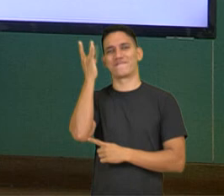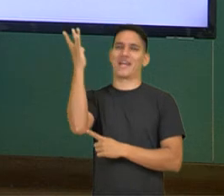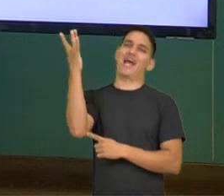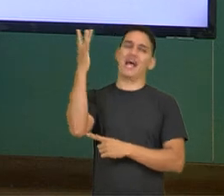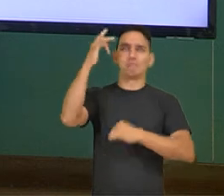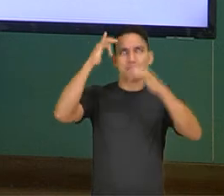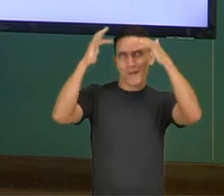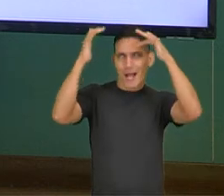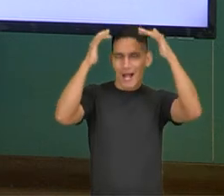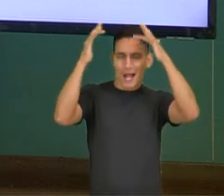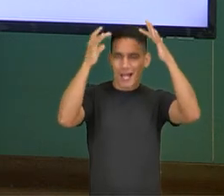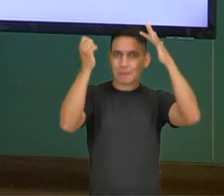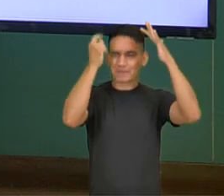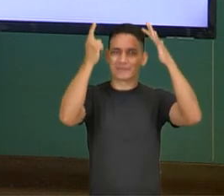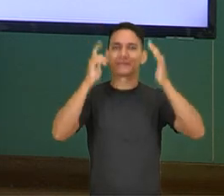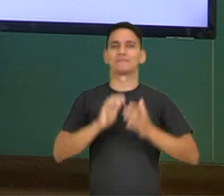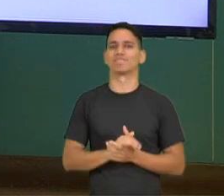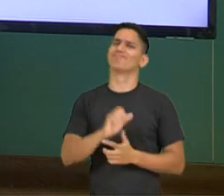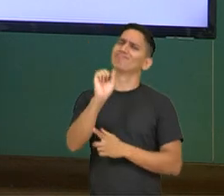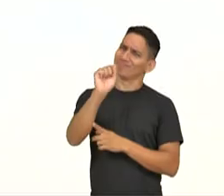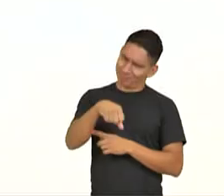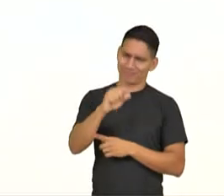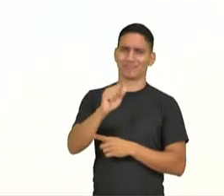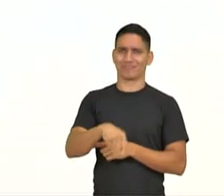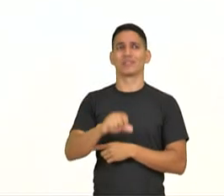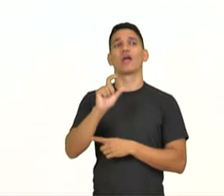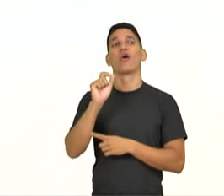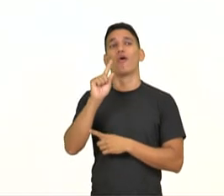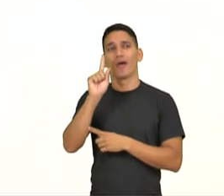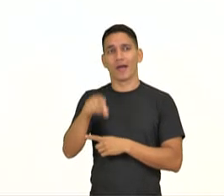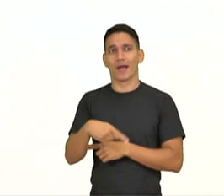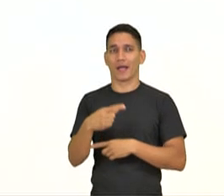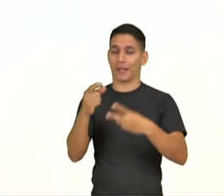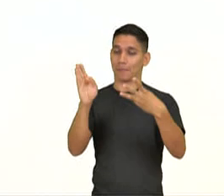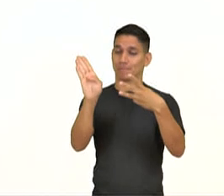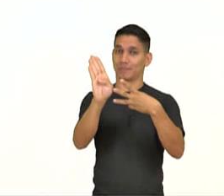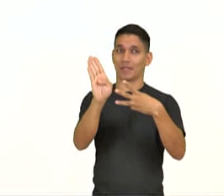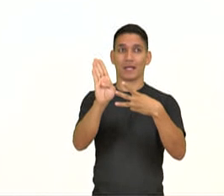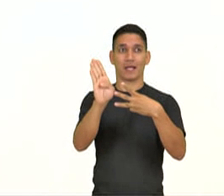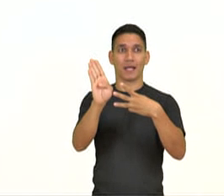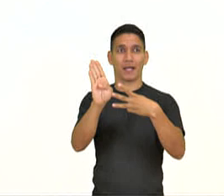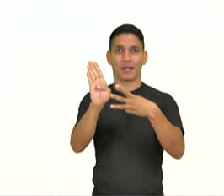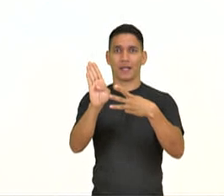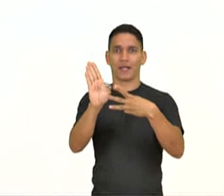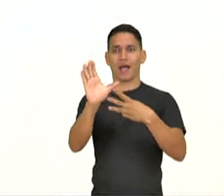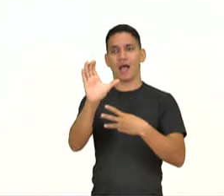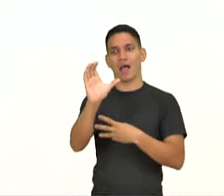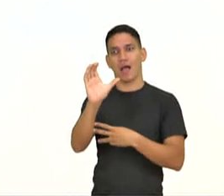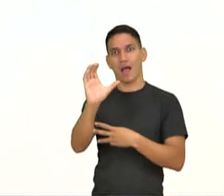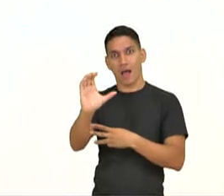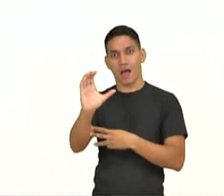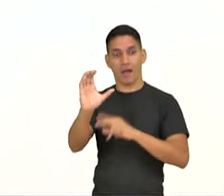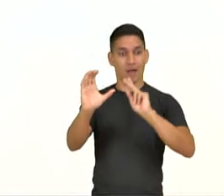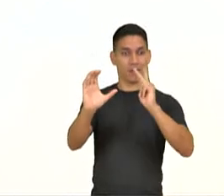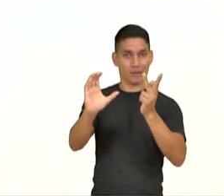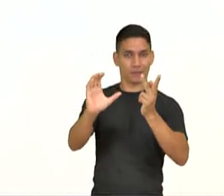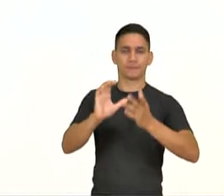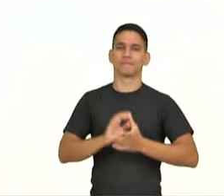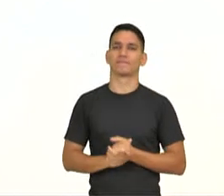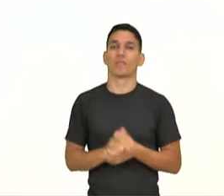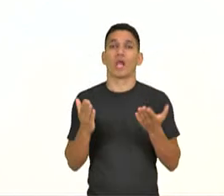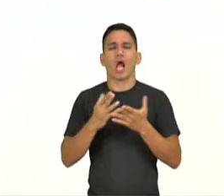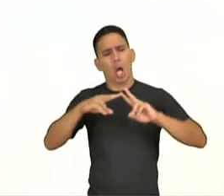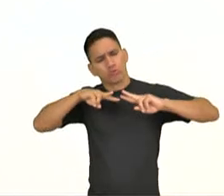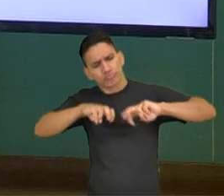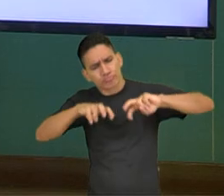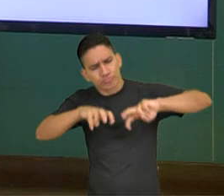neurônio. Sim, carbonos e hidrogênios. Agora, minerando um